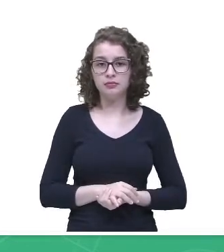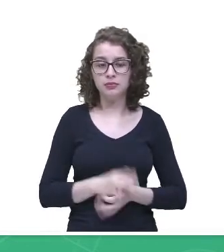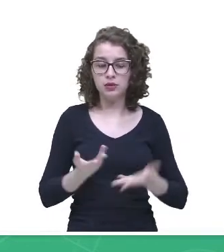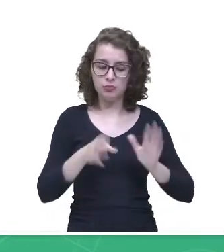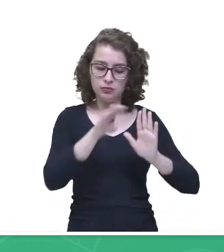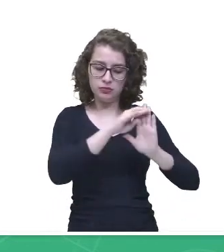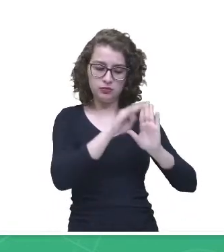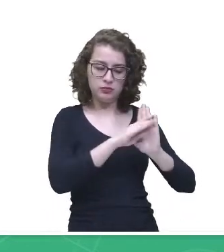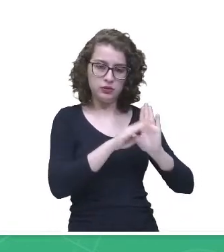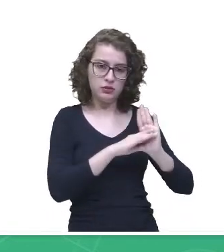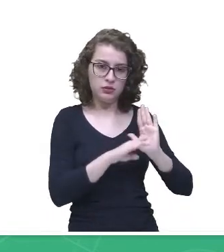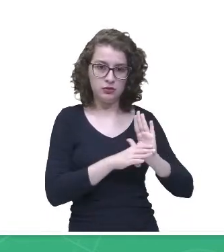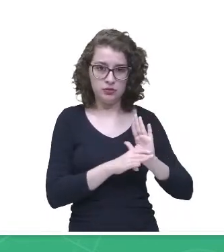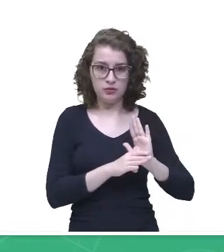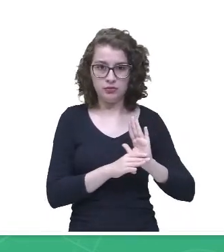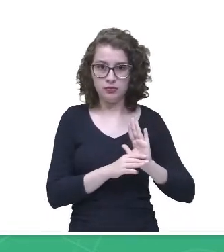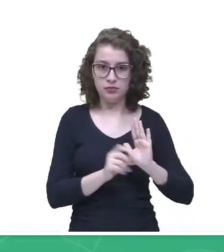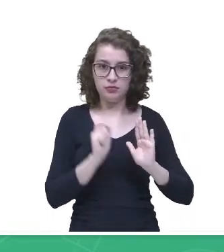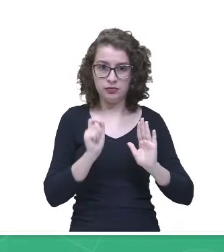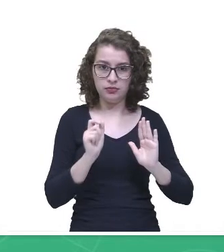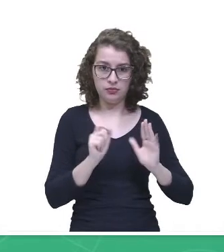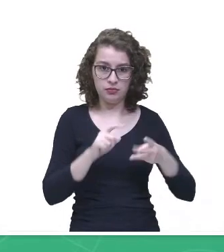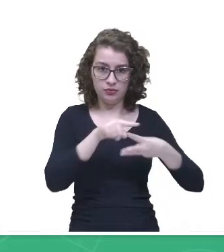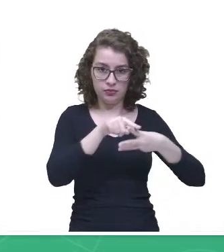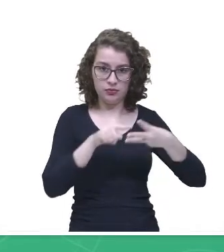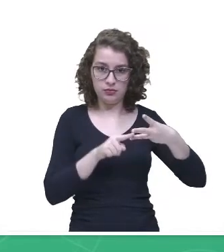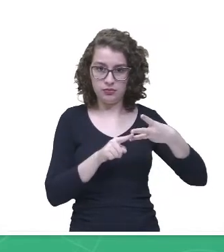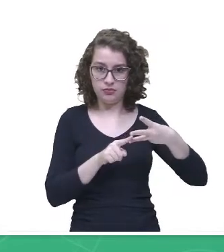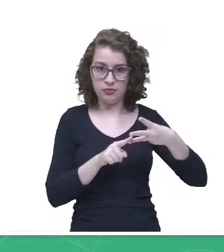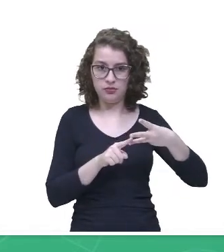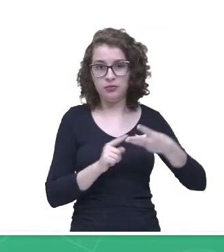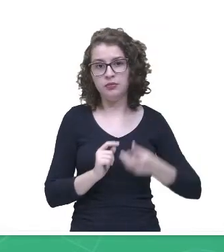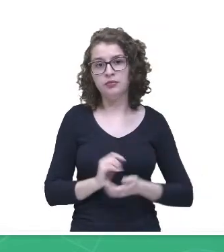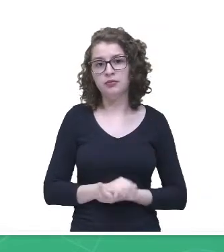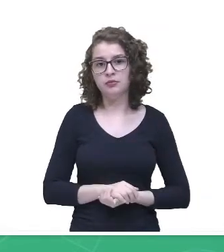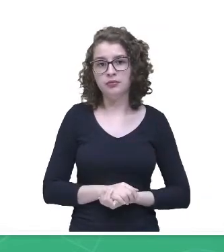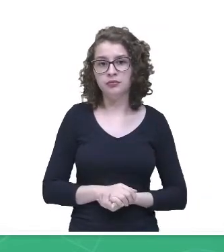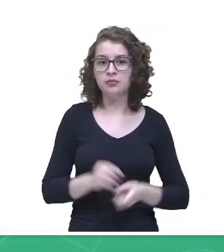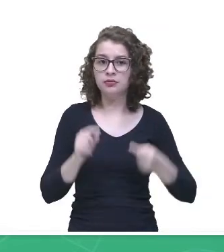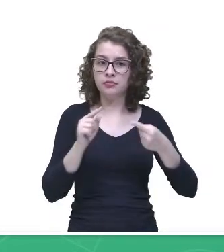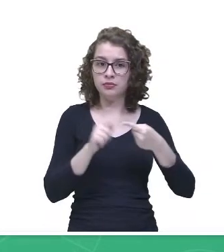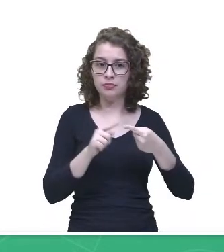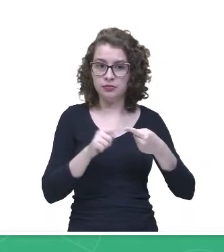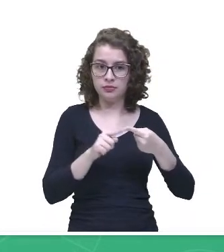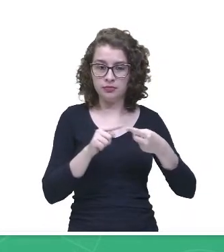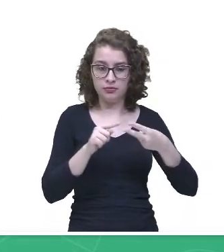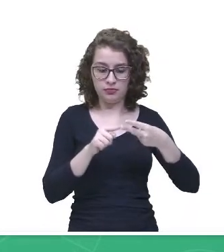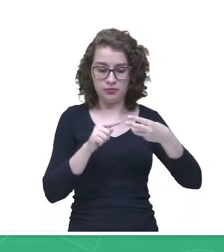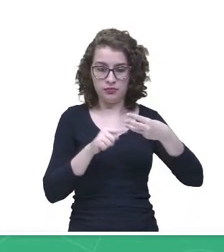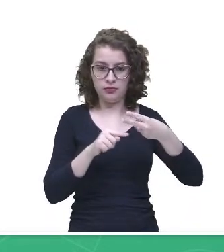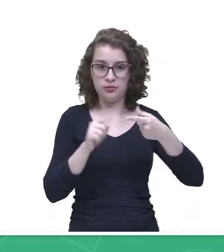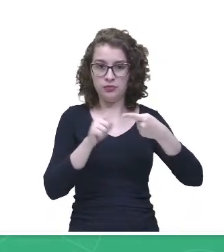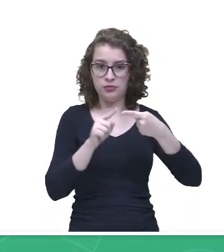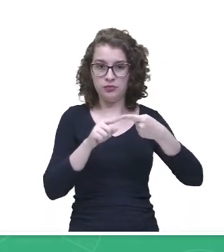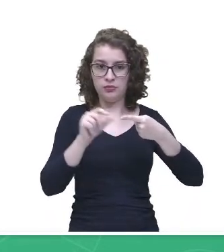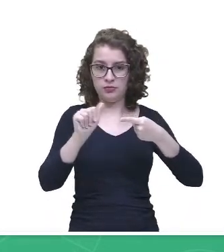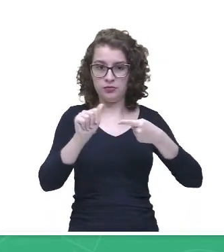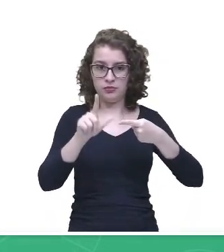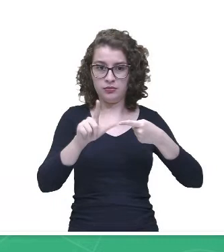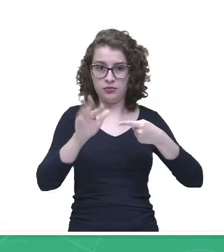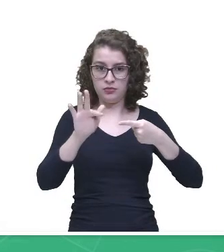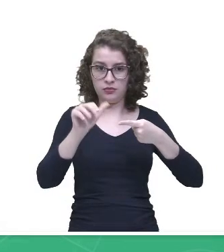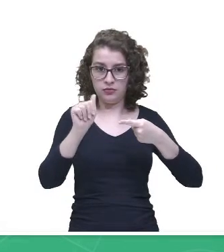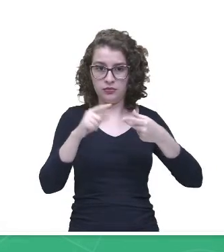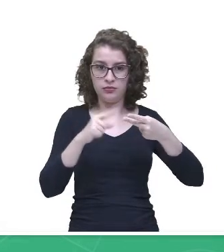globais, elas podem ser divididas, né, em 3 níveis. Vamos observar aí, tá? 3 níveis: alfa,